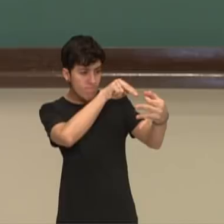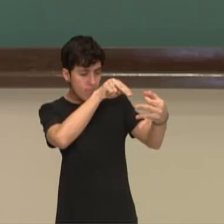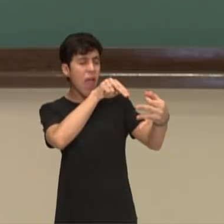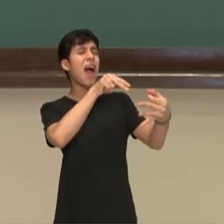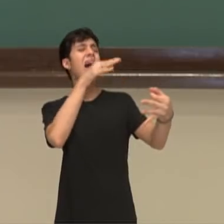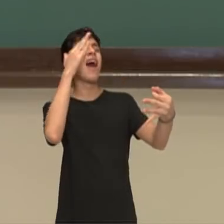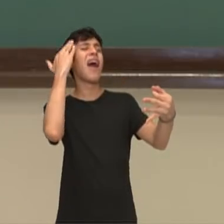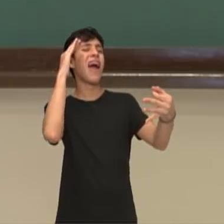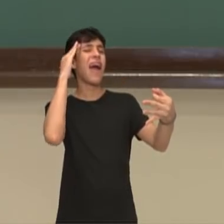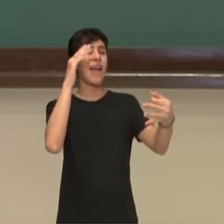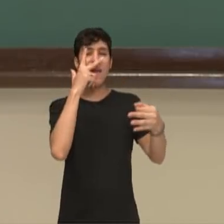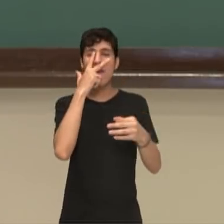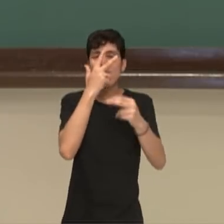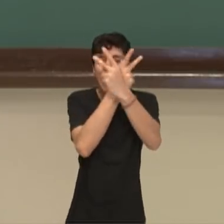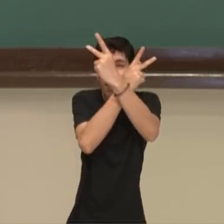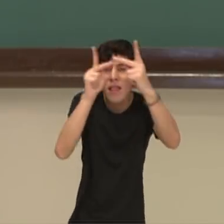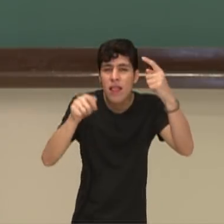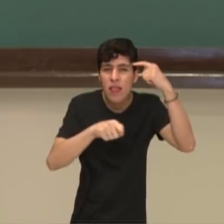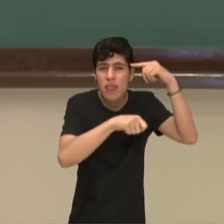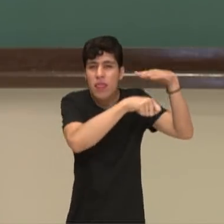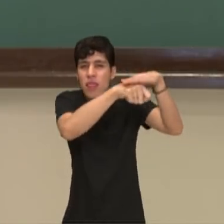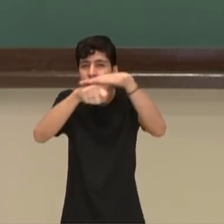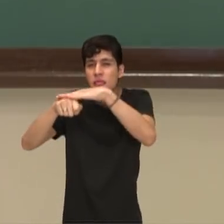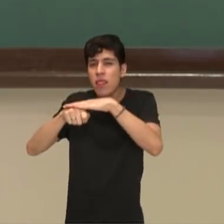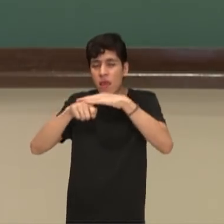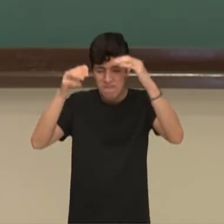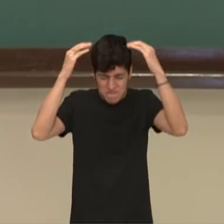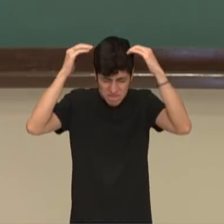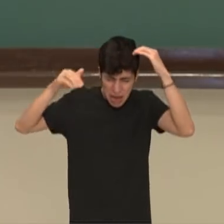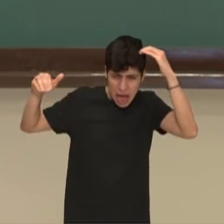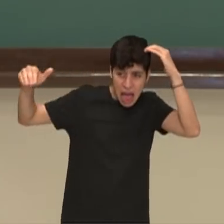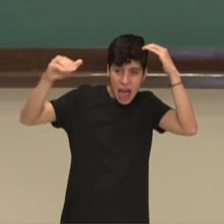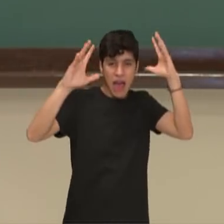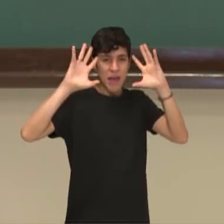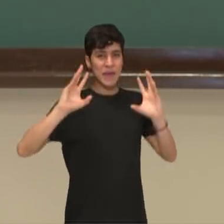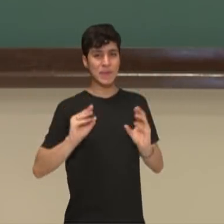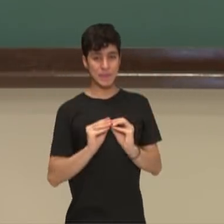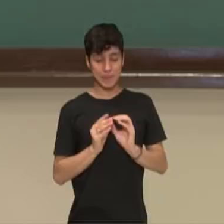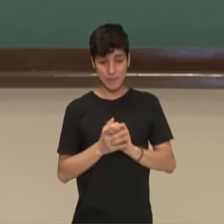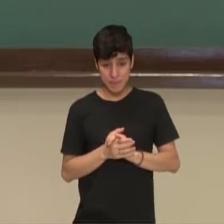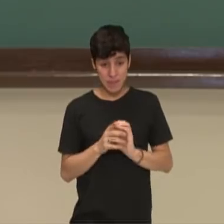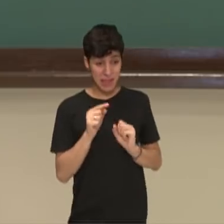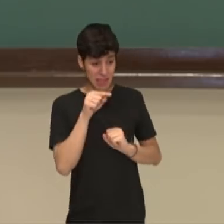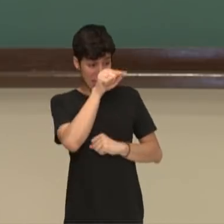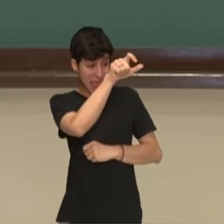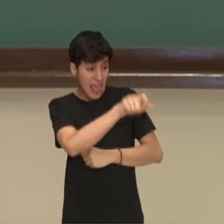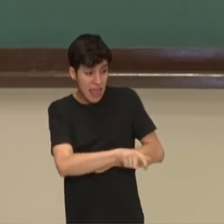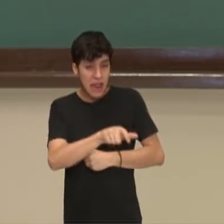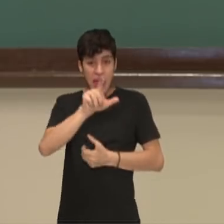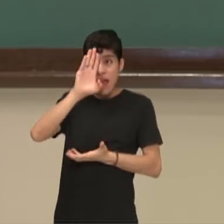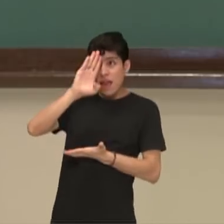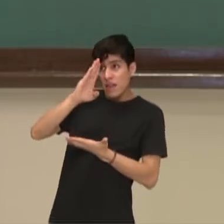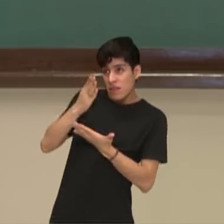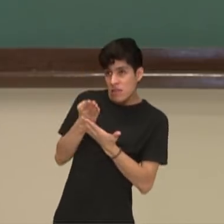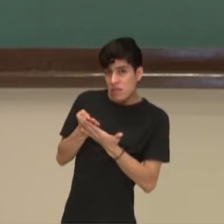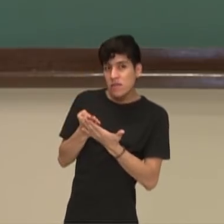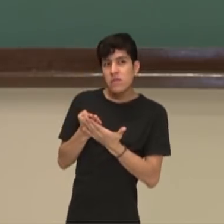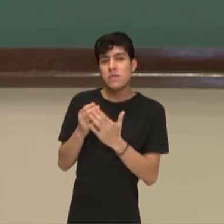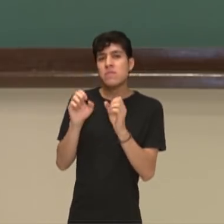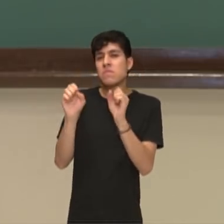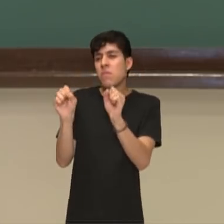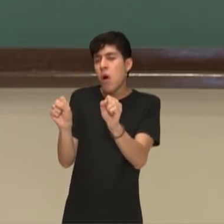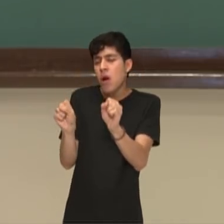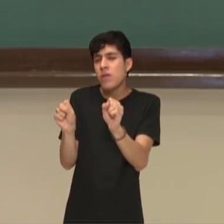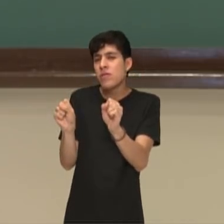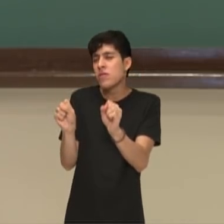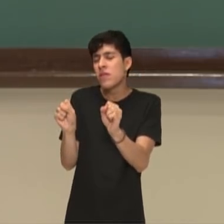conclusão com o seu próprio pensamento, né? Eles eram adeptos de uma ideologia de que a arte não pode ser simples e